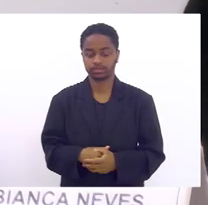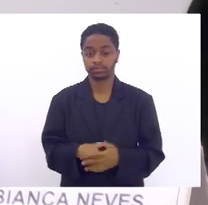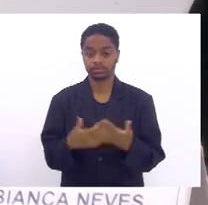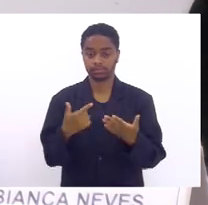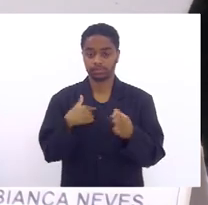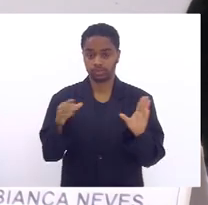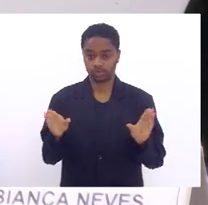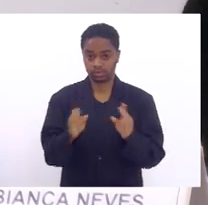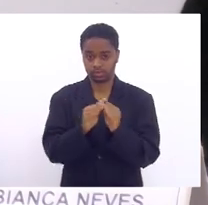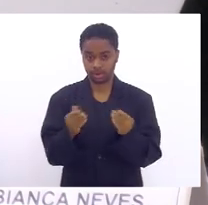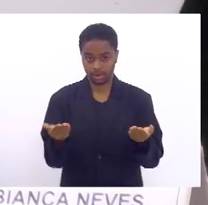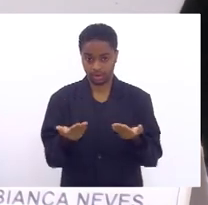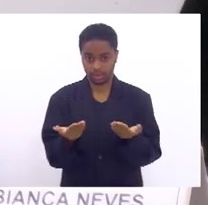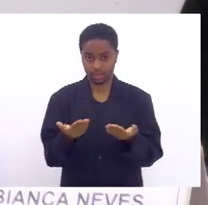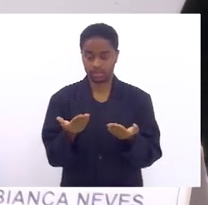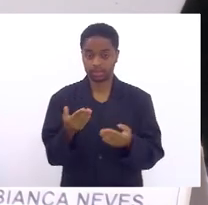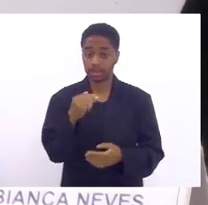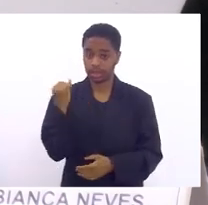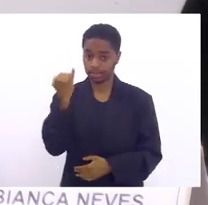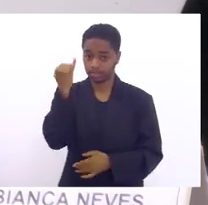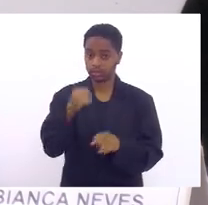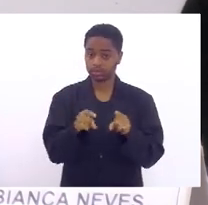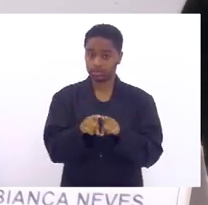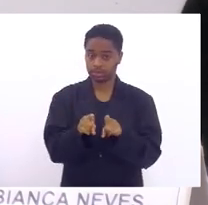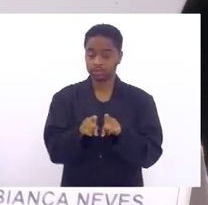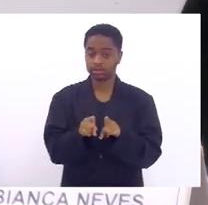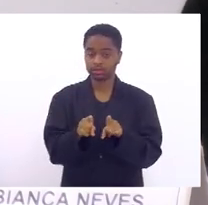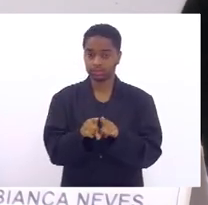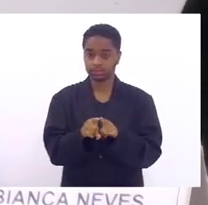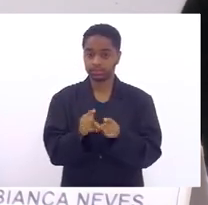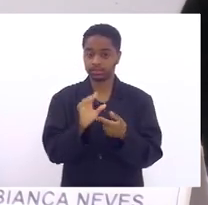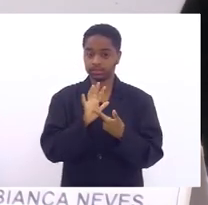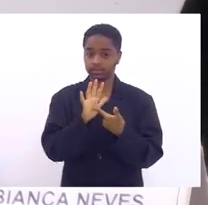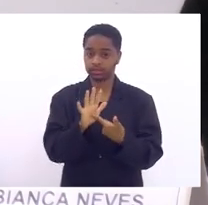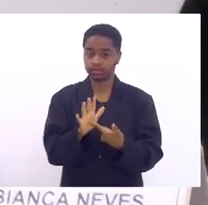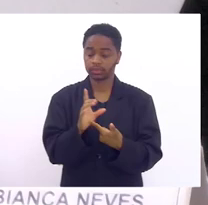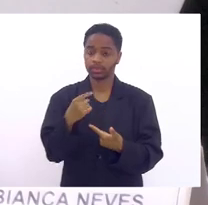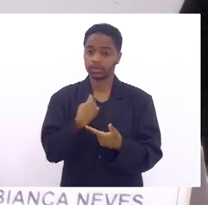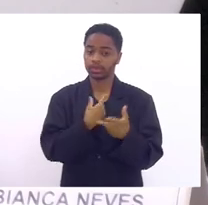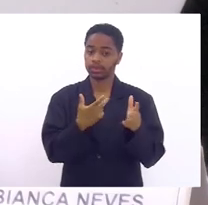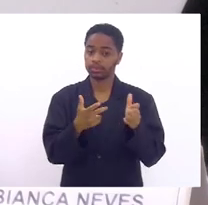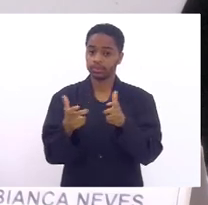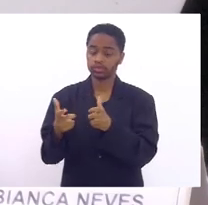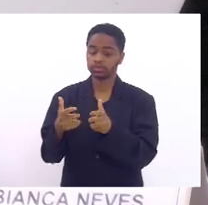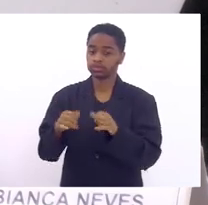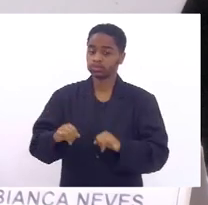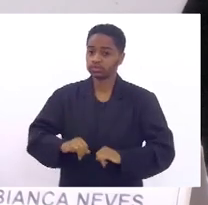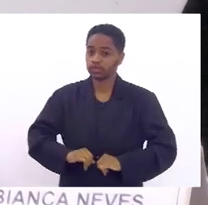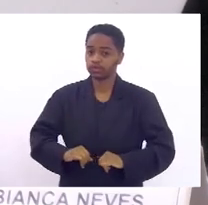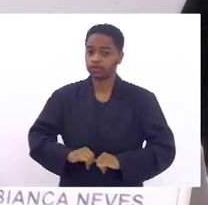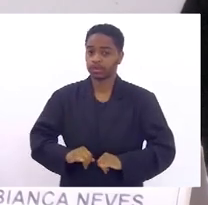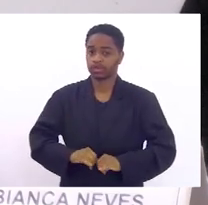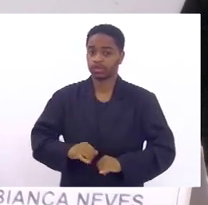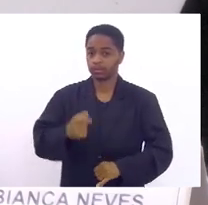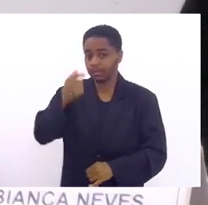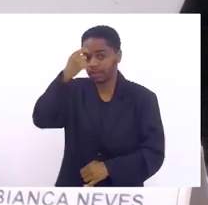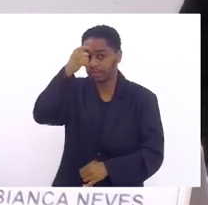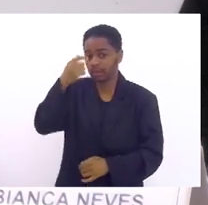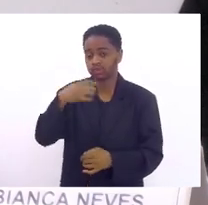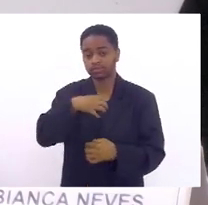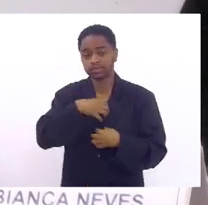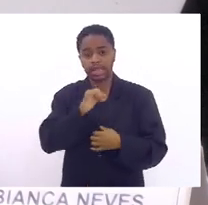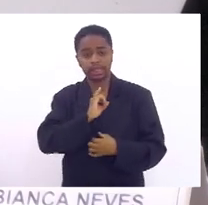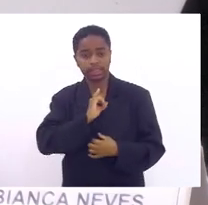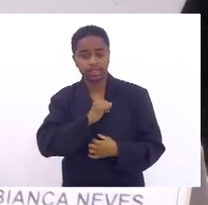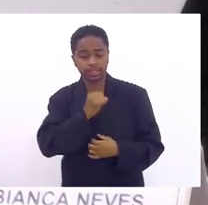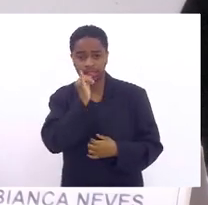mesmo né Não menos importante eh o que a gente vê muito sofrimento psíquico muita tristeza